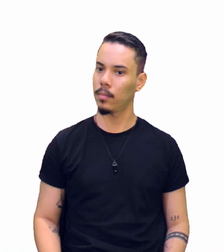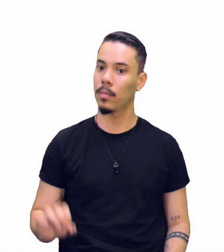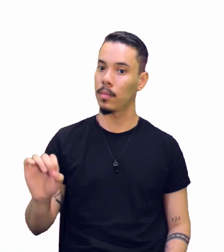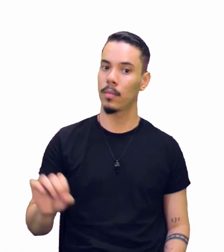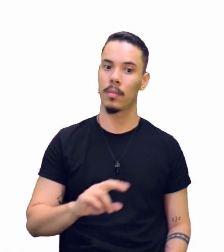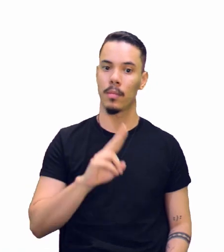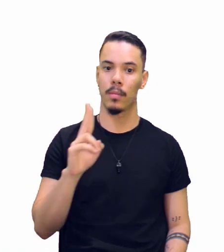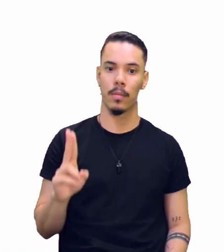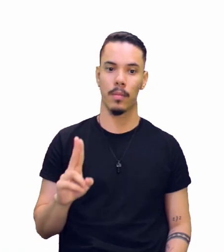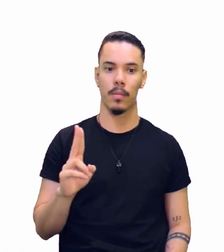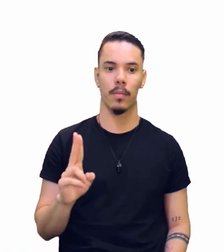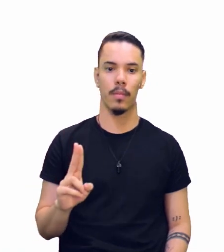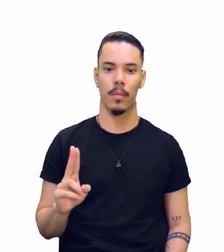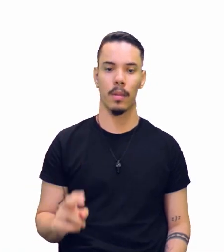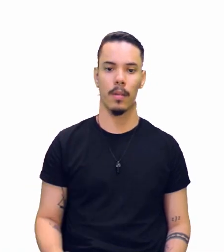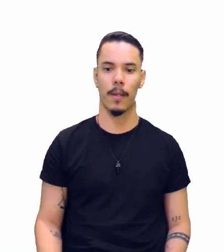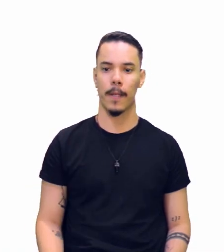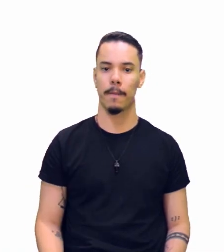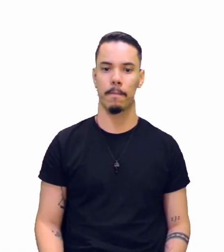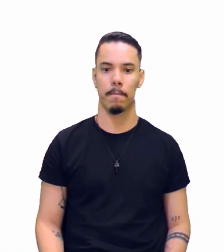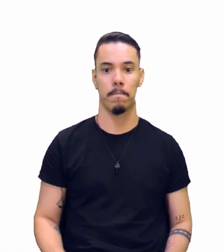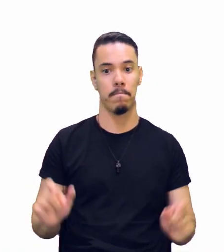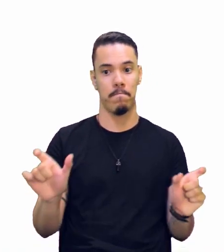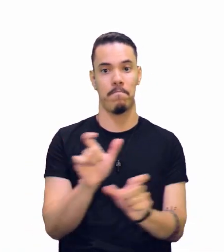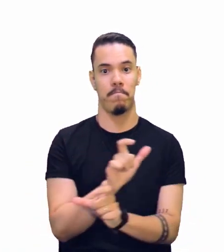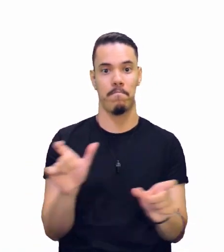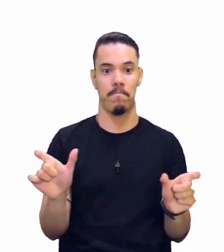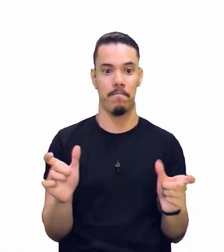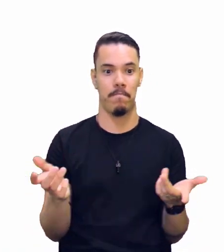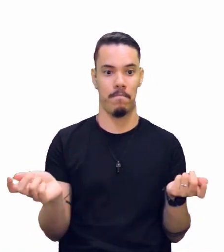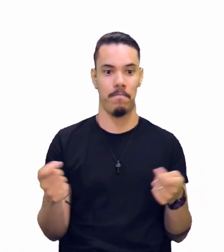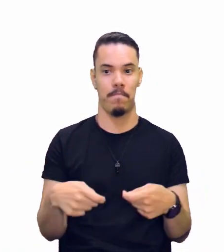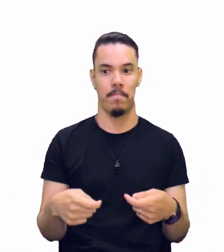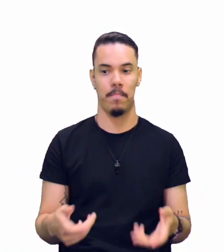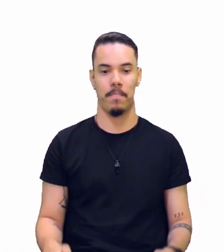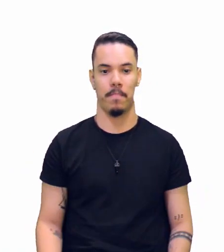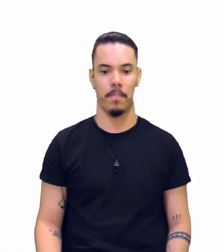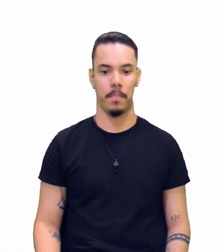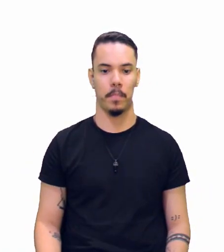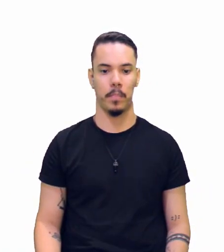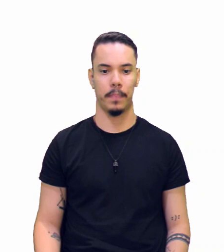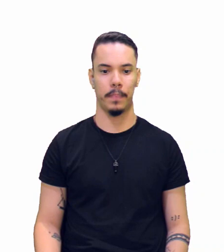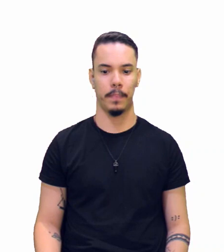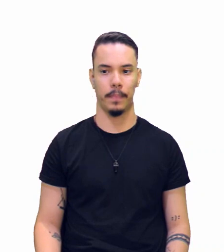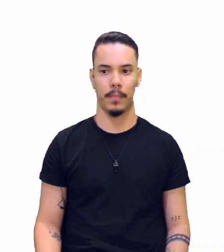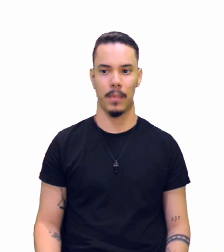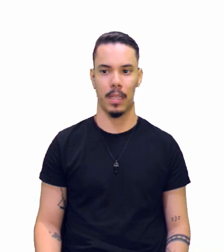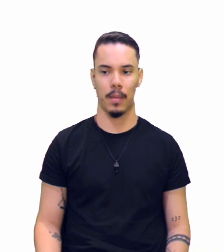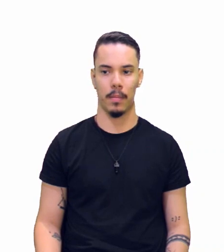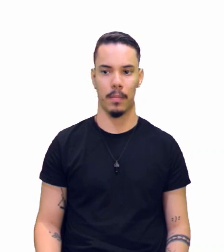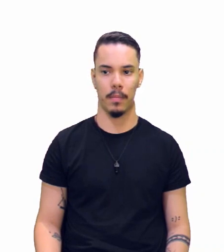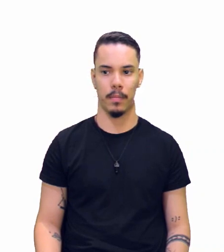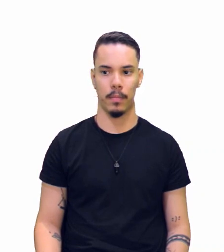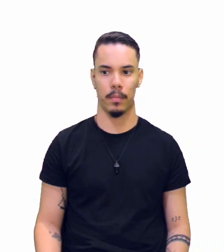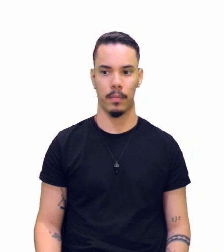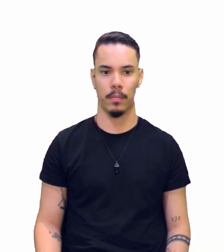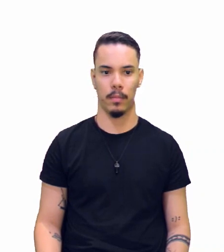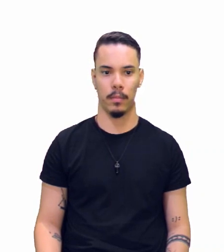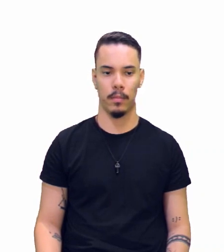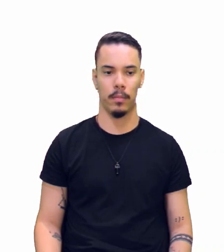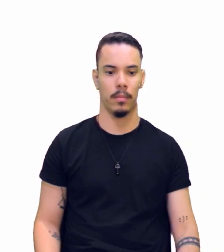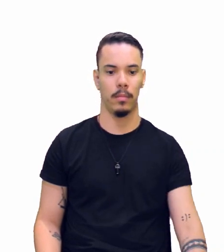if someone touches the car. É isso. Vamos lá. Oil floats if